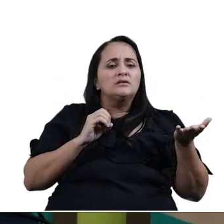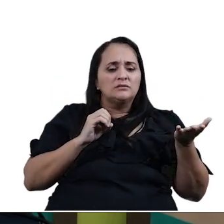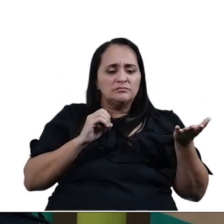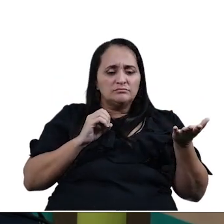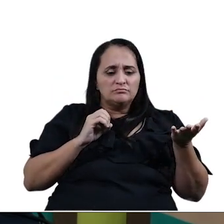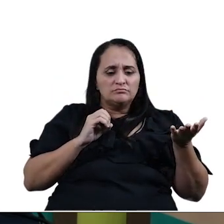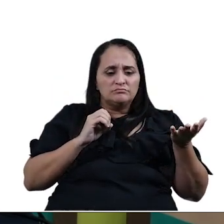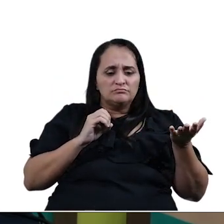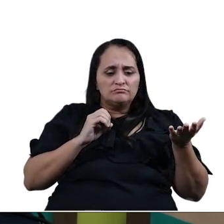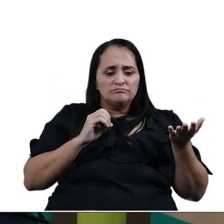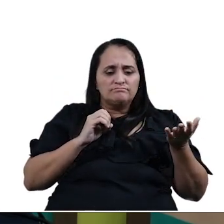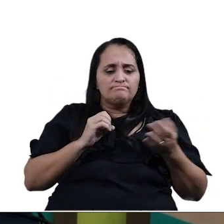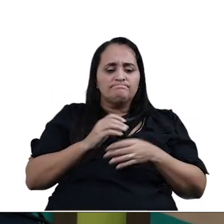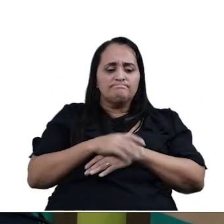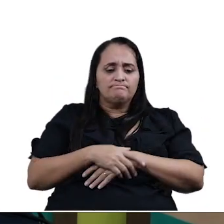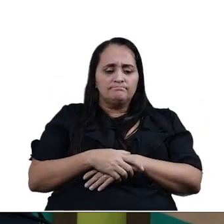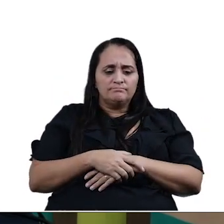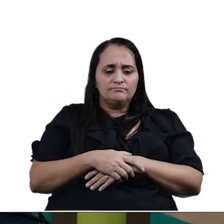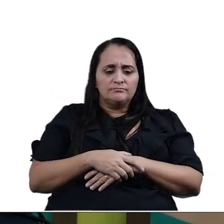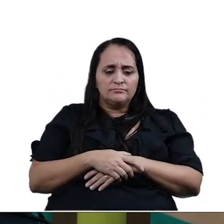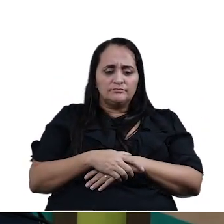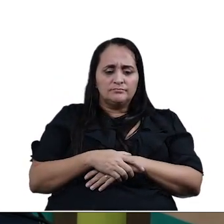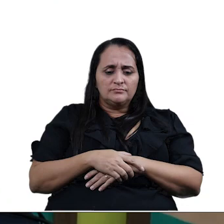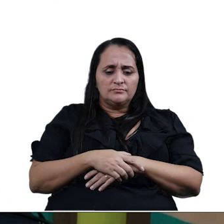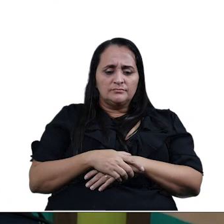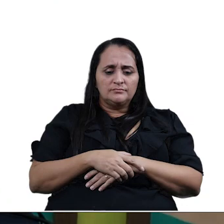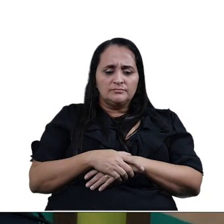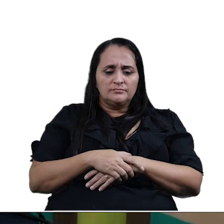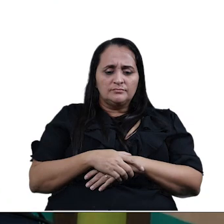aí? Vamos lá?